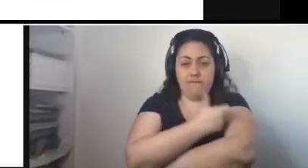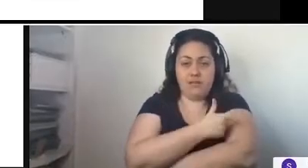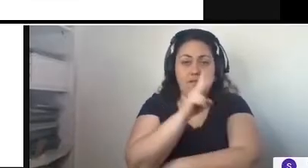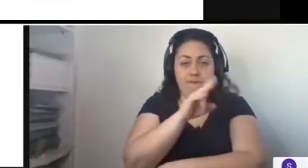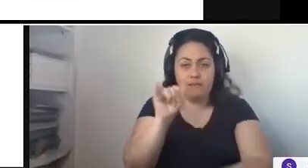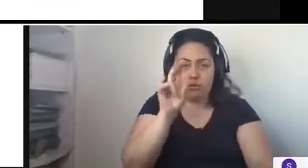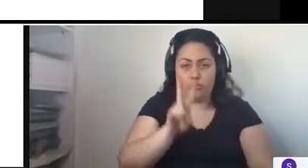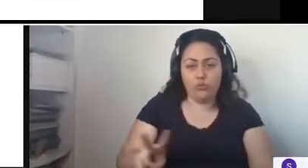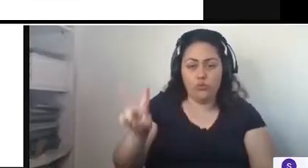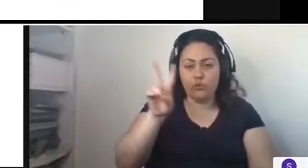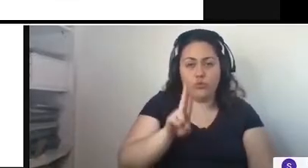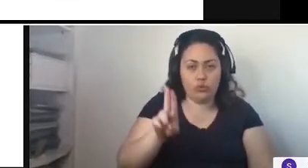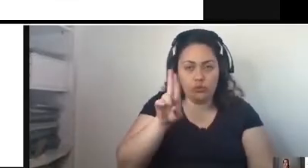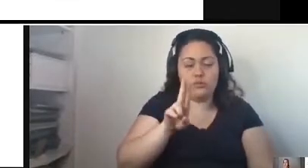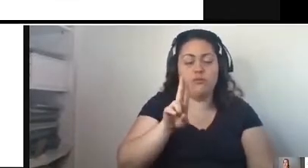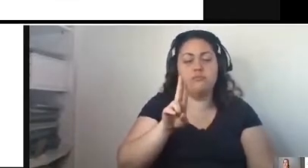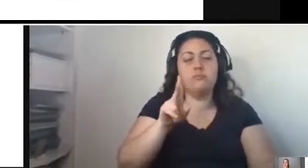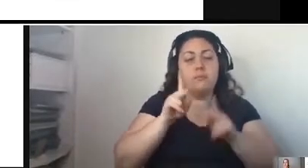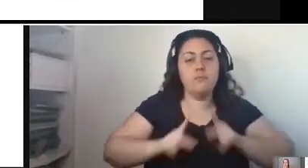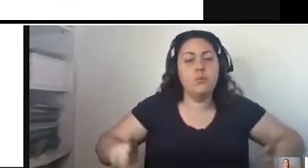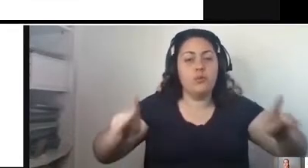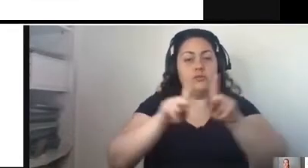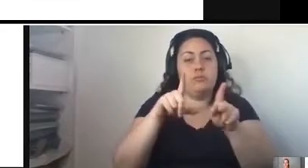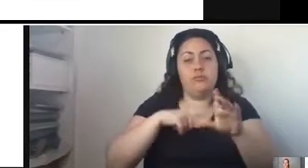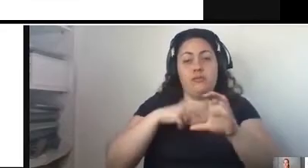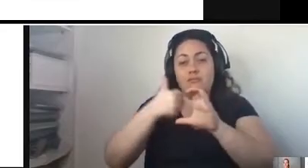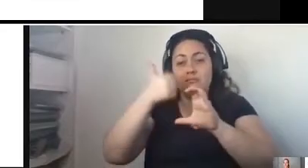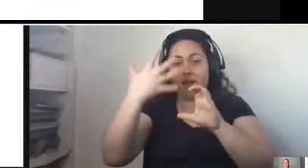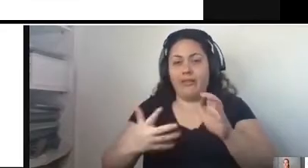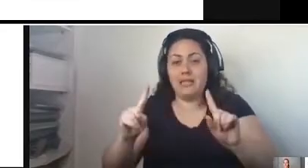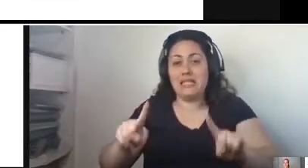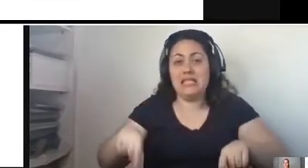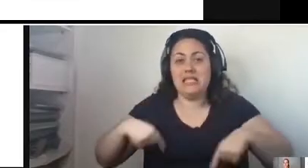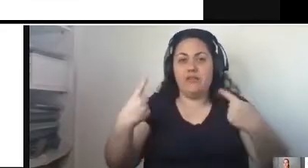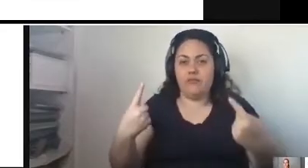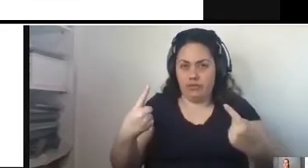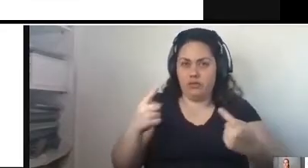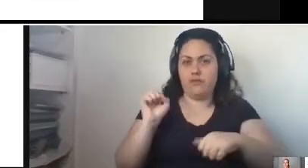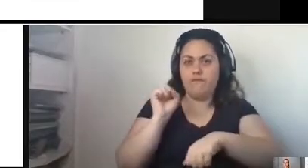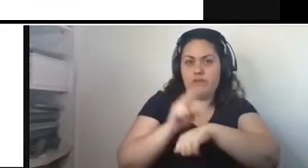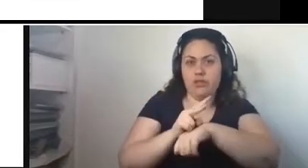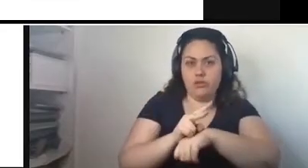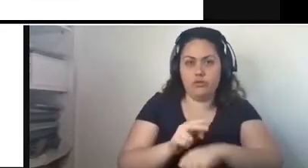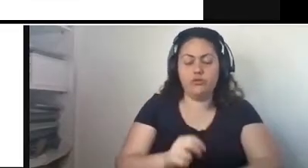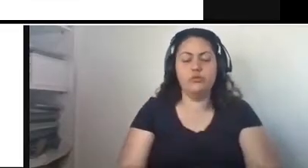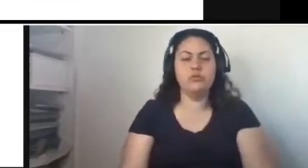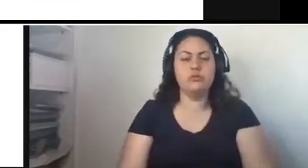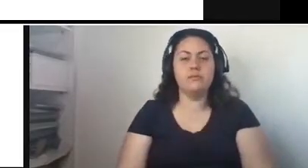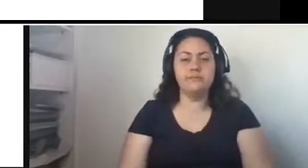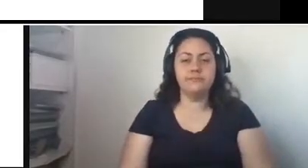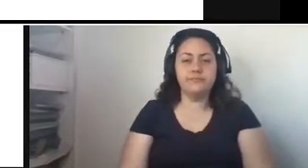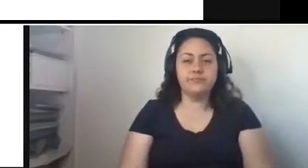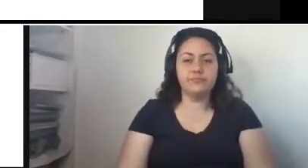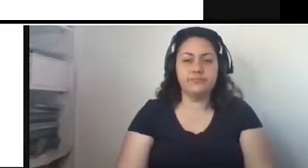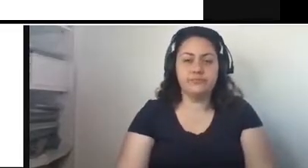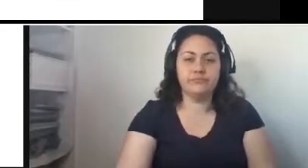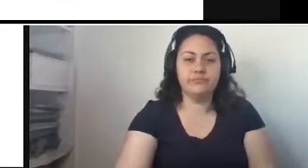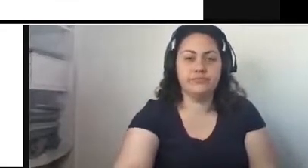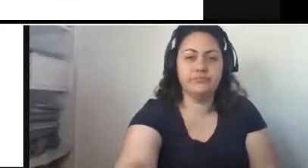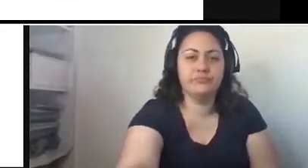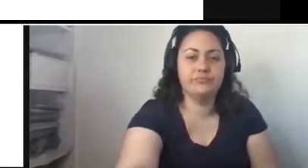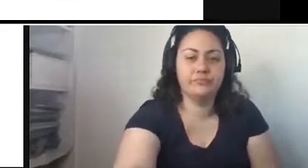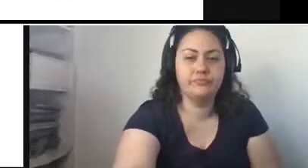população que tem características em relação aos desafios dos vírus similar a onde ela foi